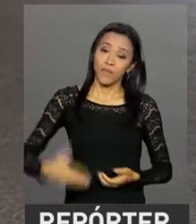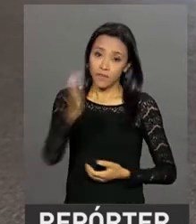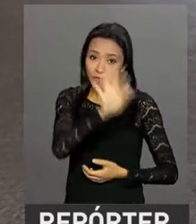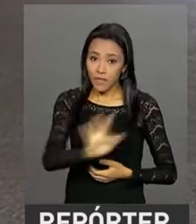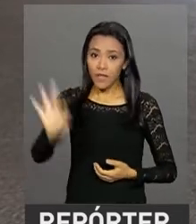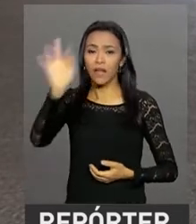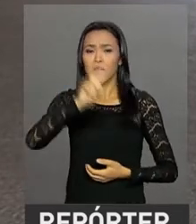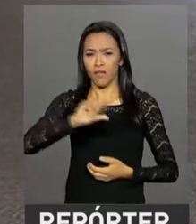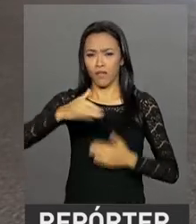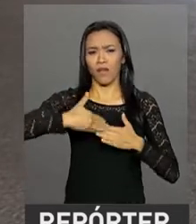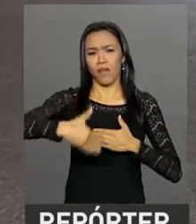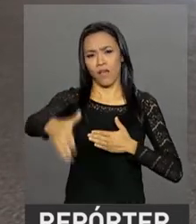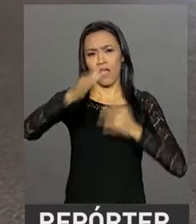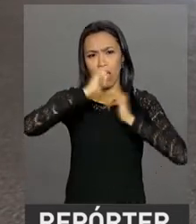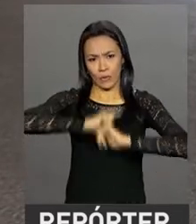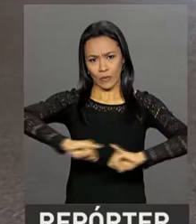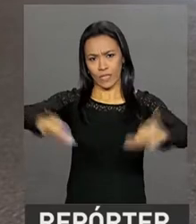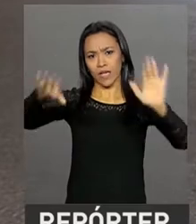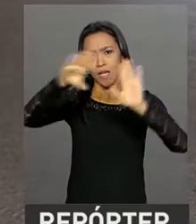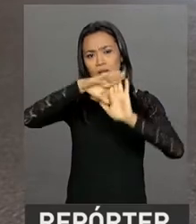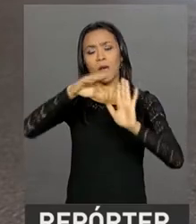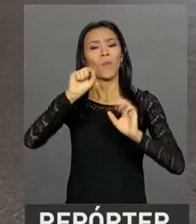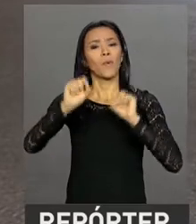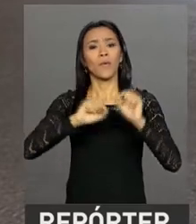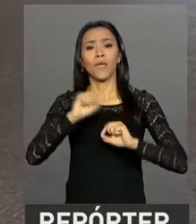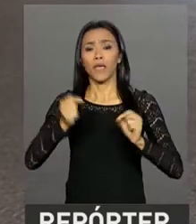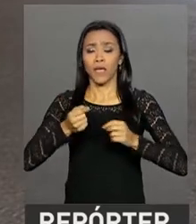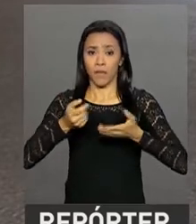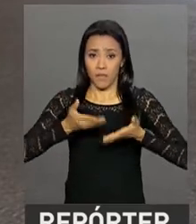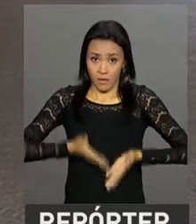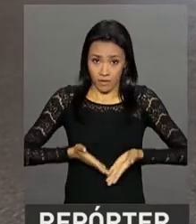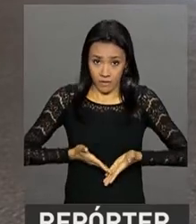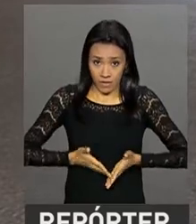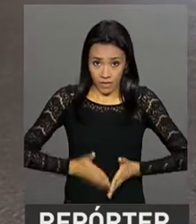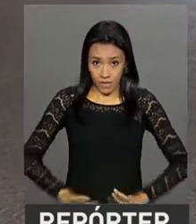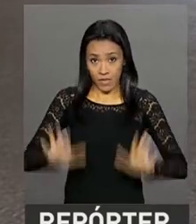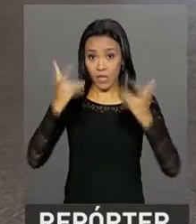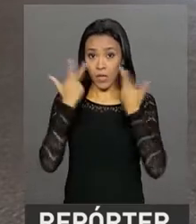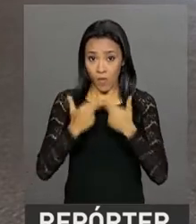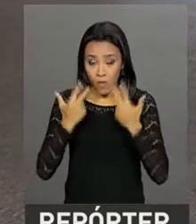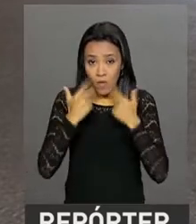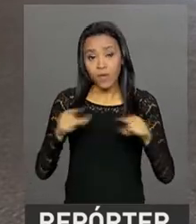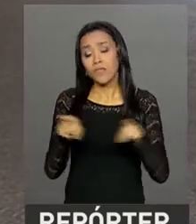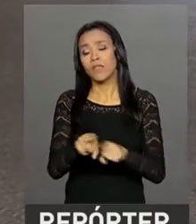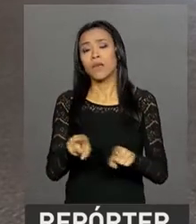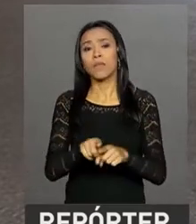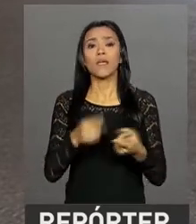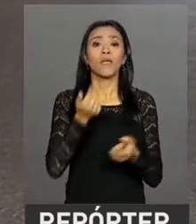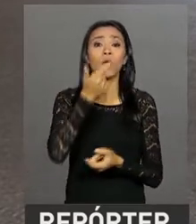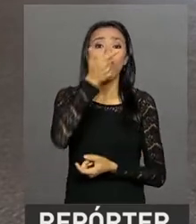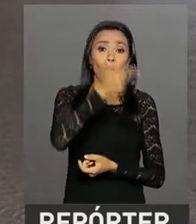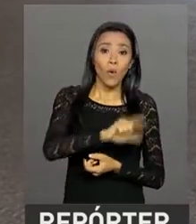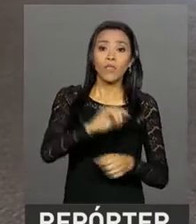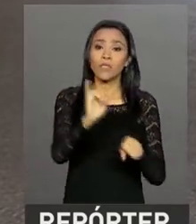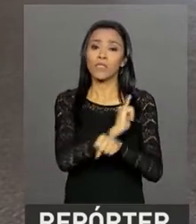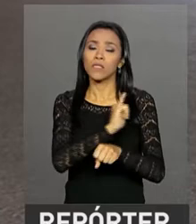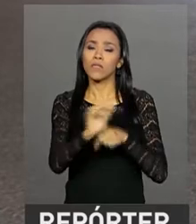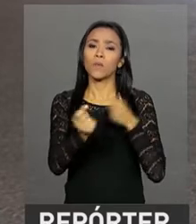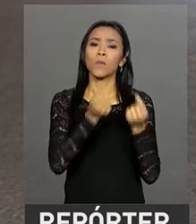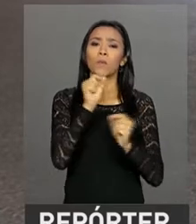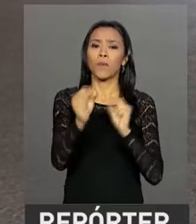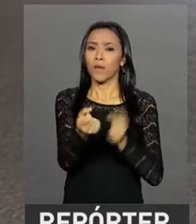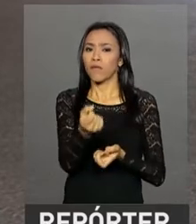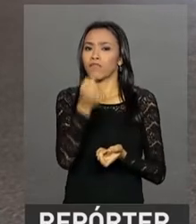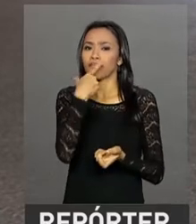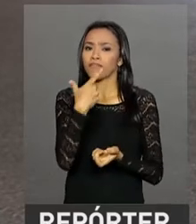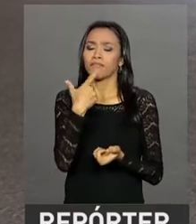anunciar diretrizes para o parto normal e ampliar o acesso a métodos contraceptivos as medidas